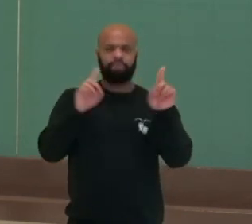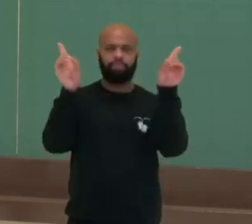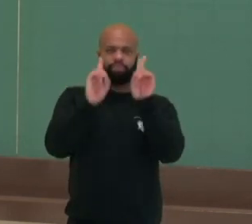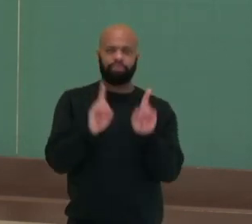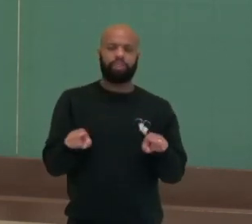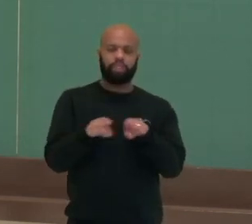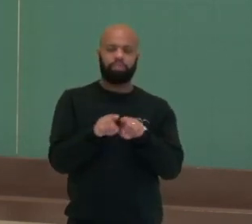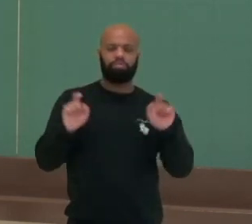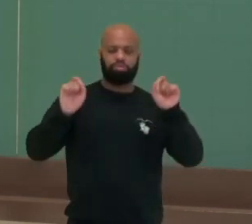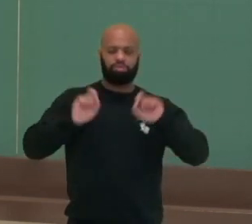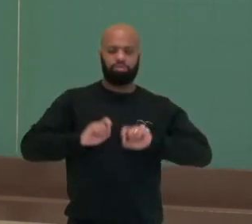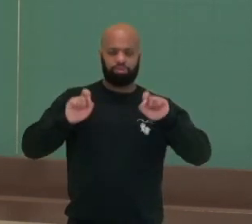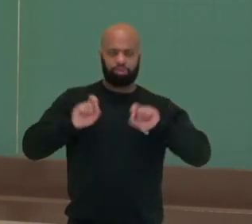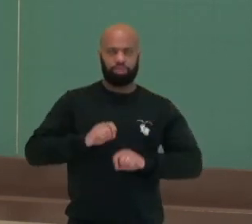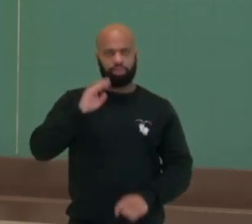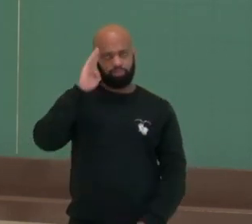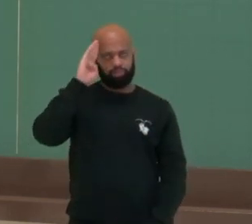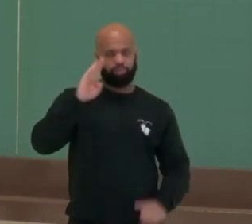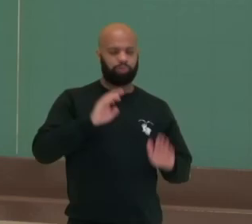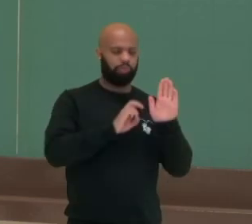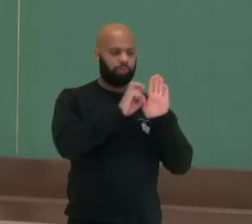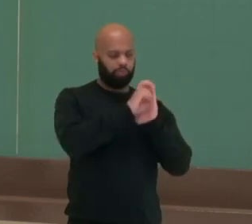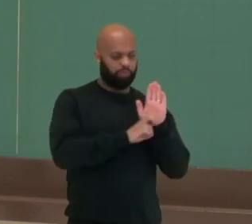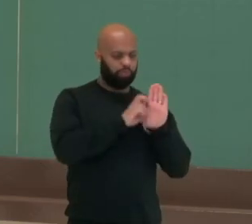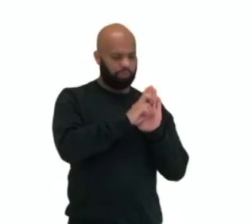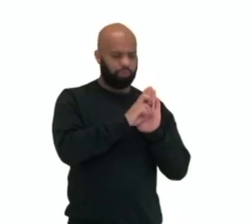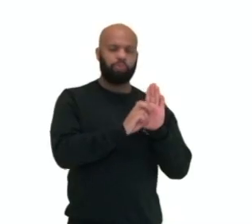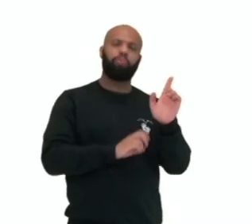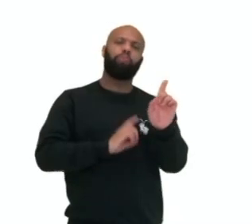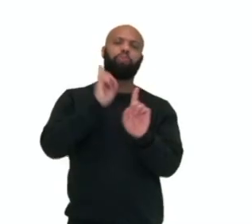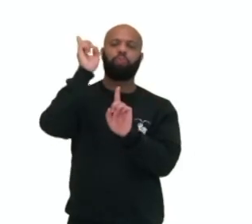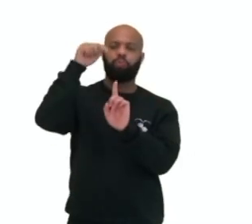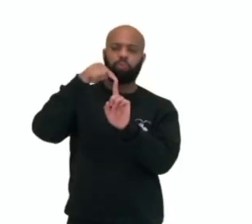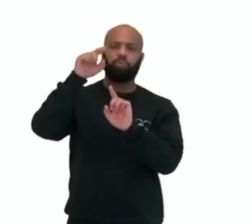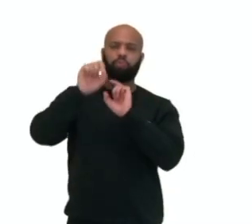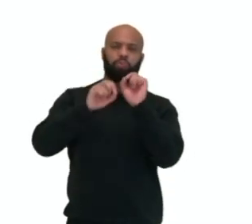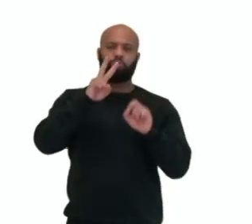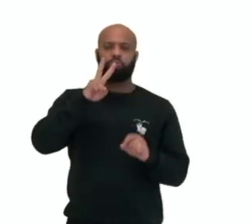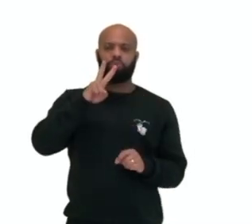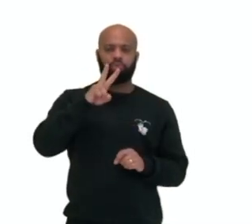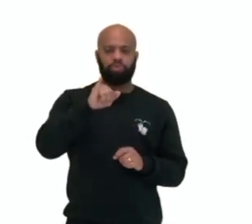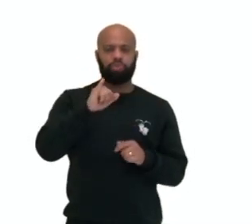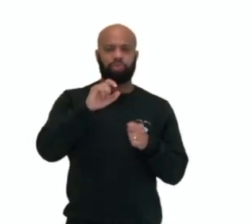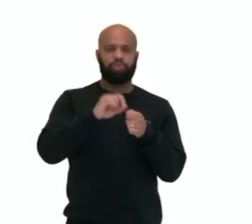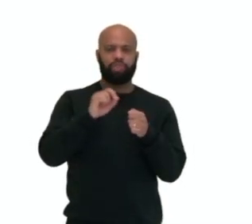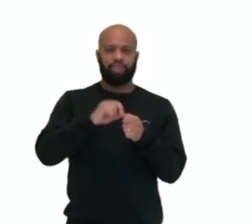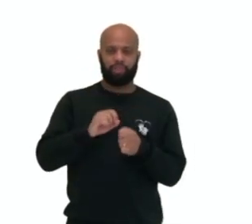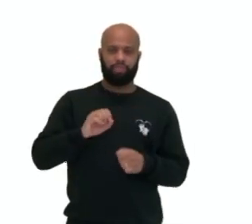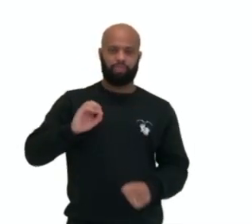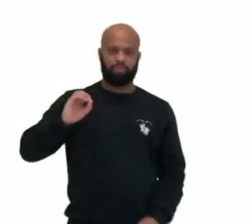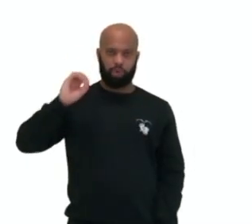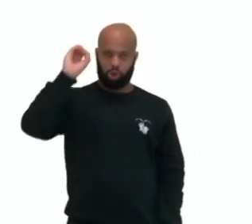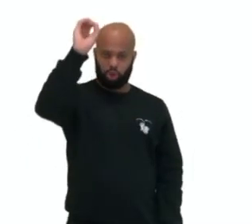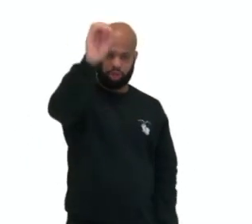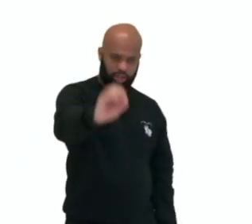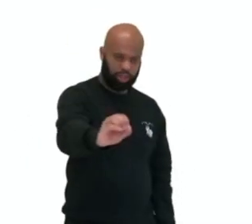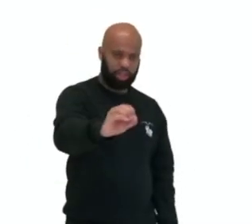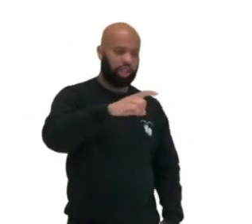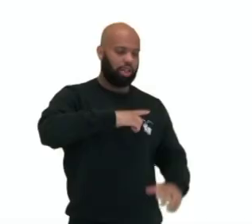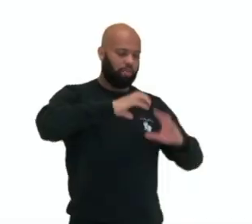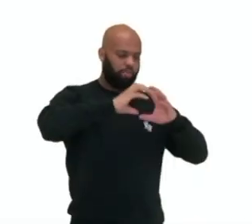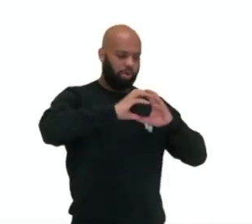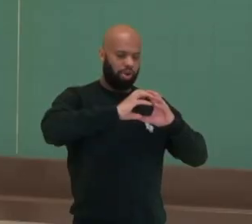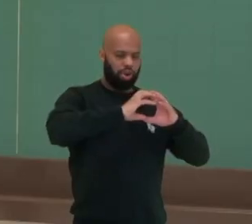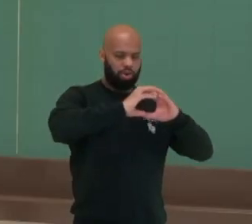né? Principalmente por pessoas cadeirantes. O objetivo é aproximar o máximo possível as bochas